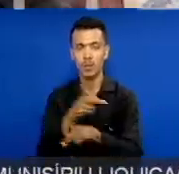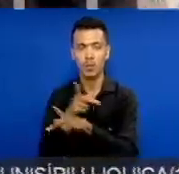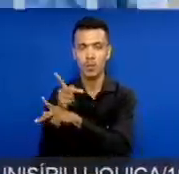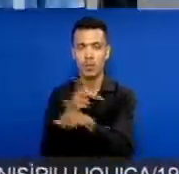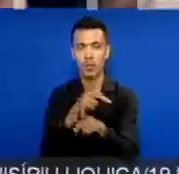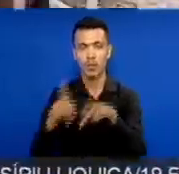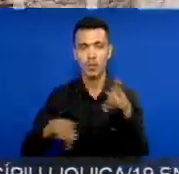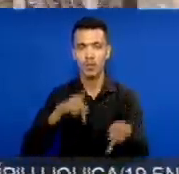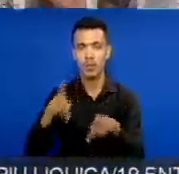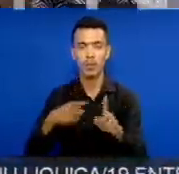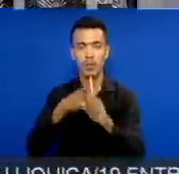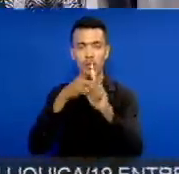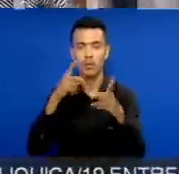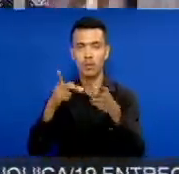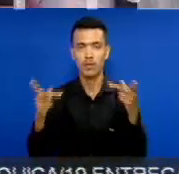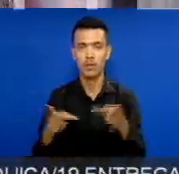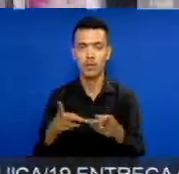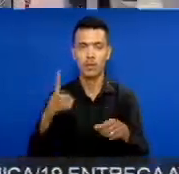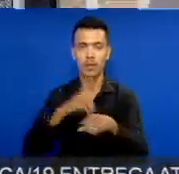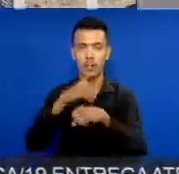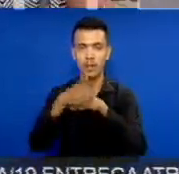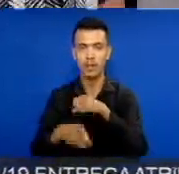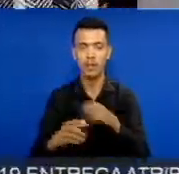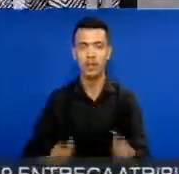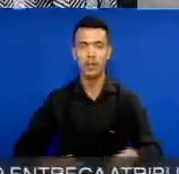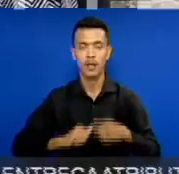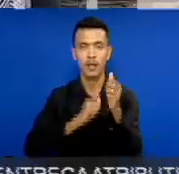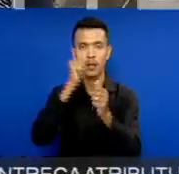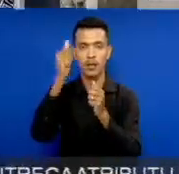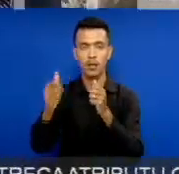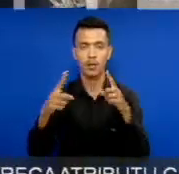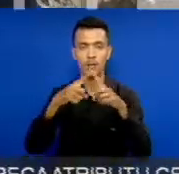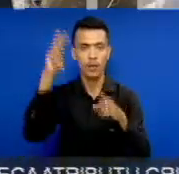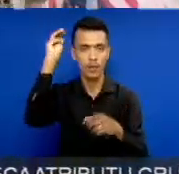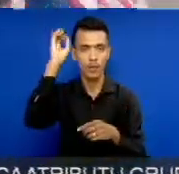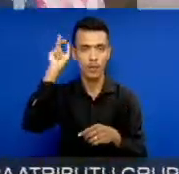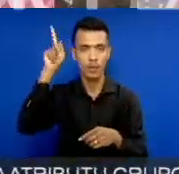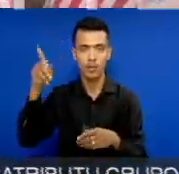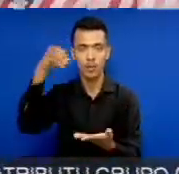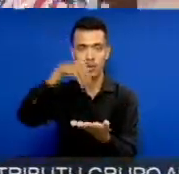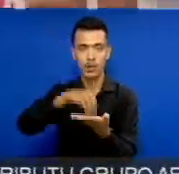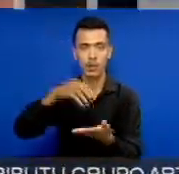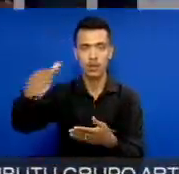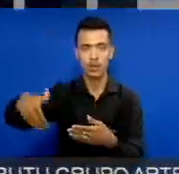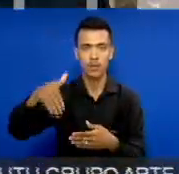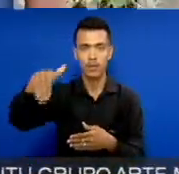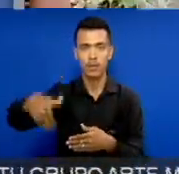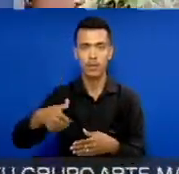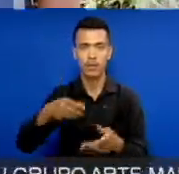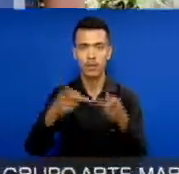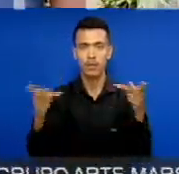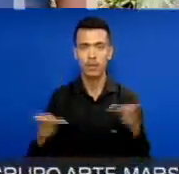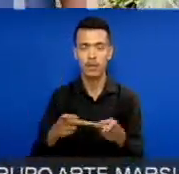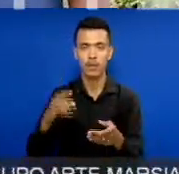comunidade sirakusi Fatin risco, no orienta ministerio e obras públicas, coloca equipamento pesado e a Fatin desastre. Valenta, se vê,